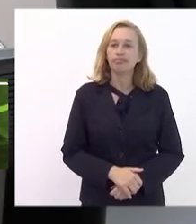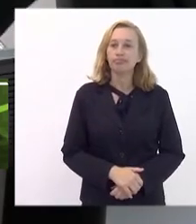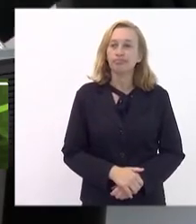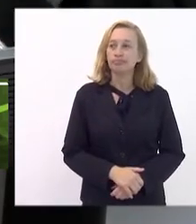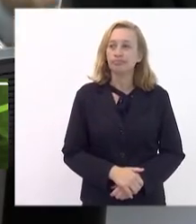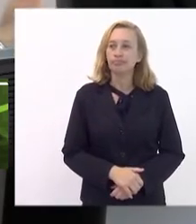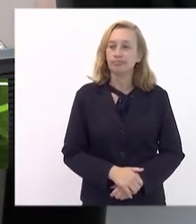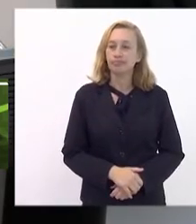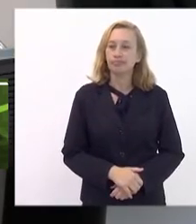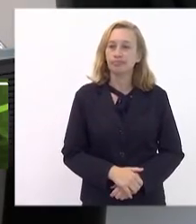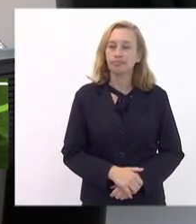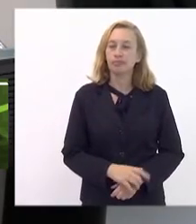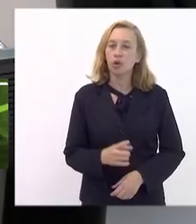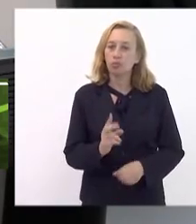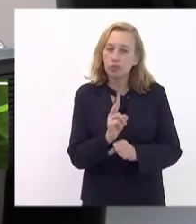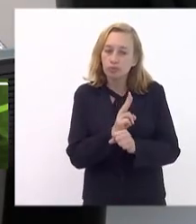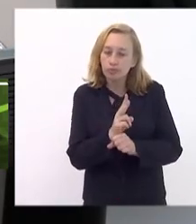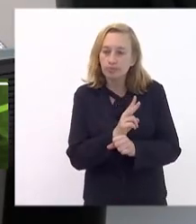Eu procurei saber